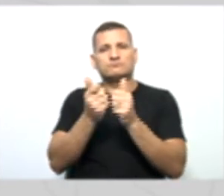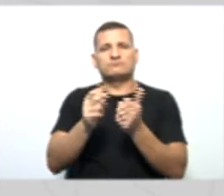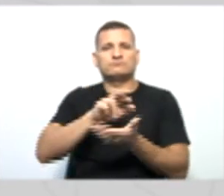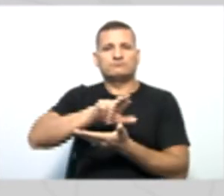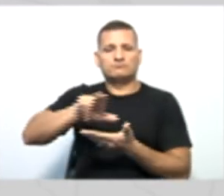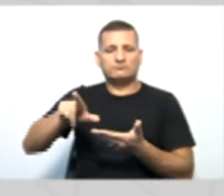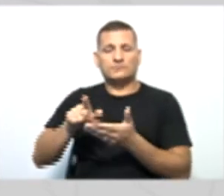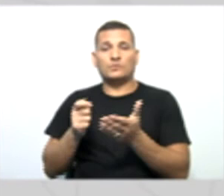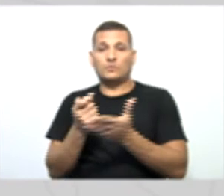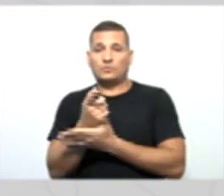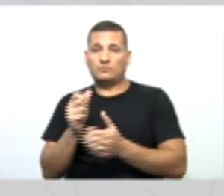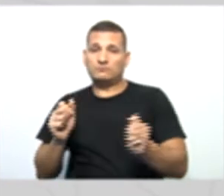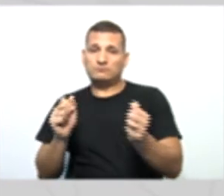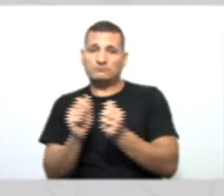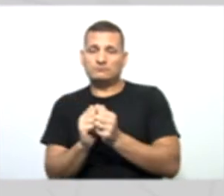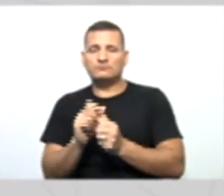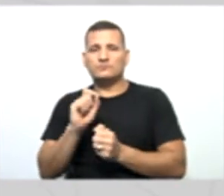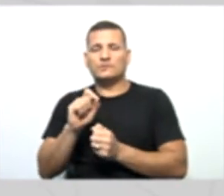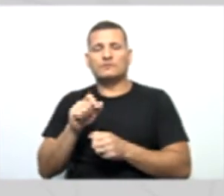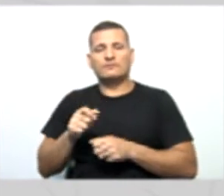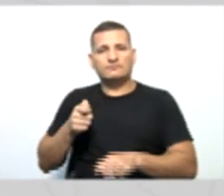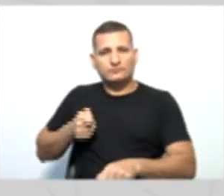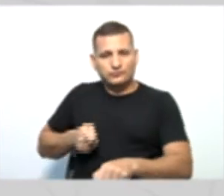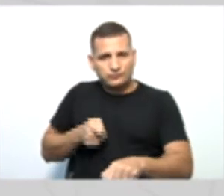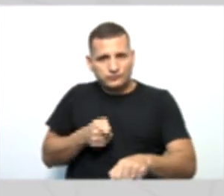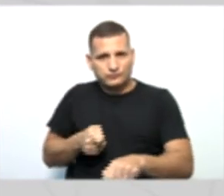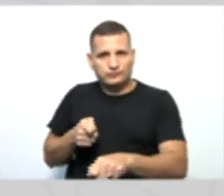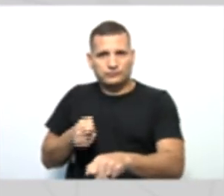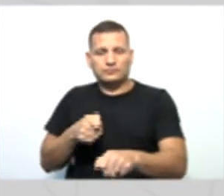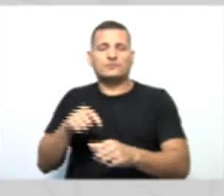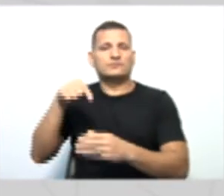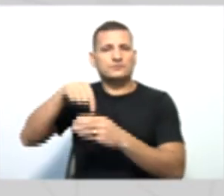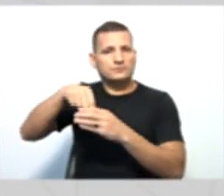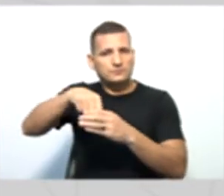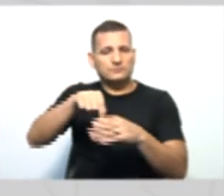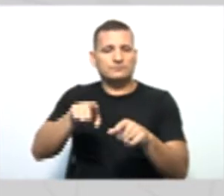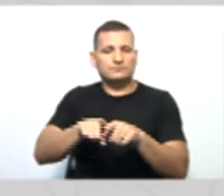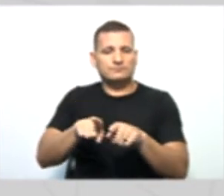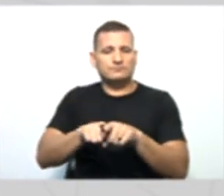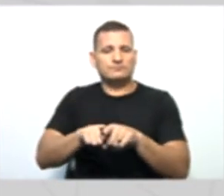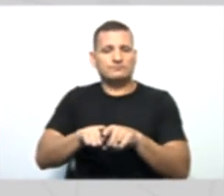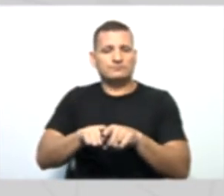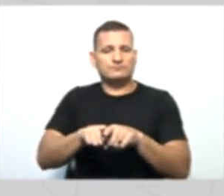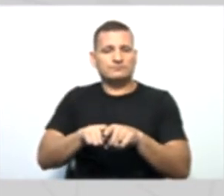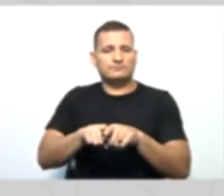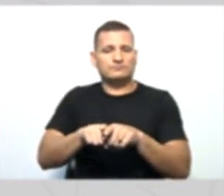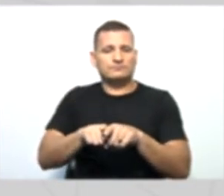compras conjuntas de fertilizantes e semente, tá, gente? Isso aqui é semente.